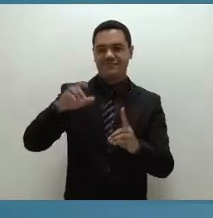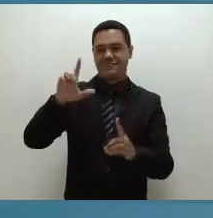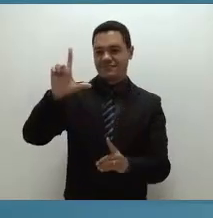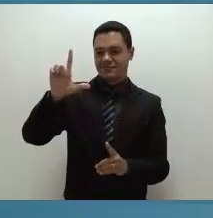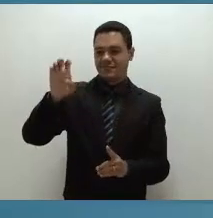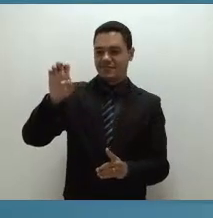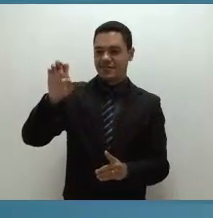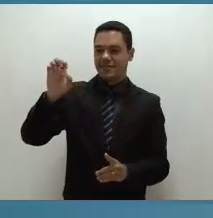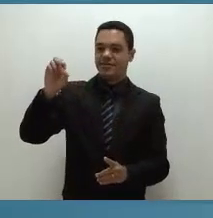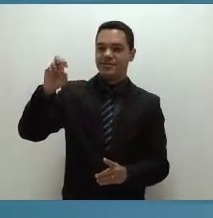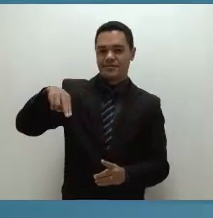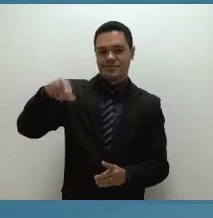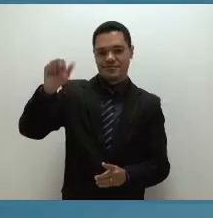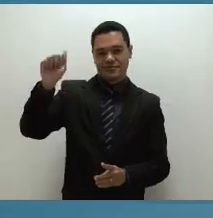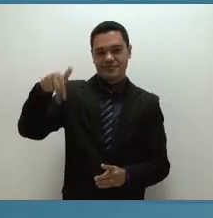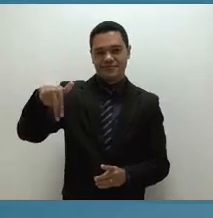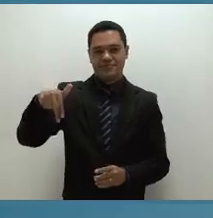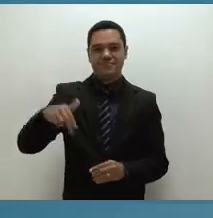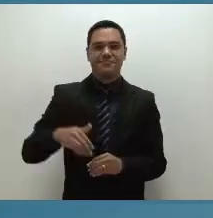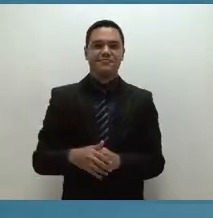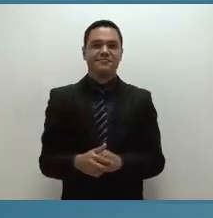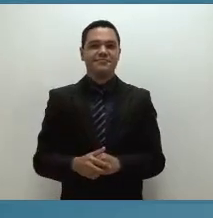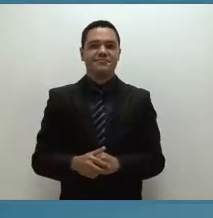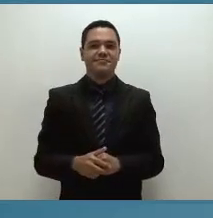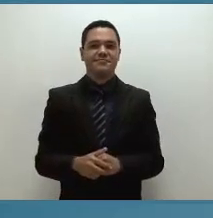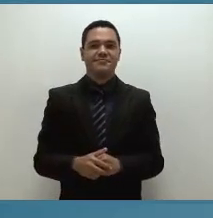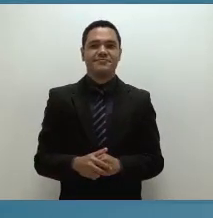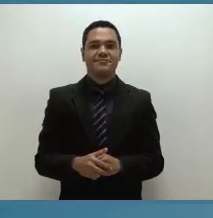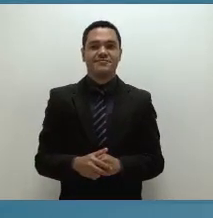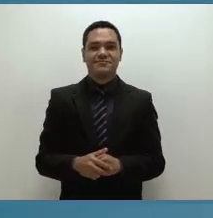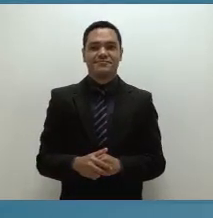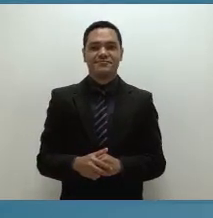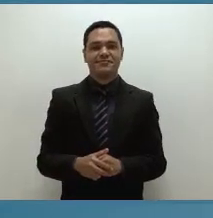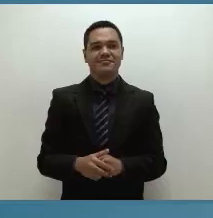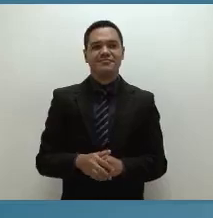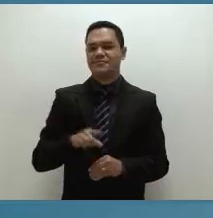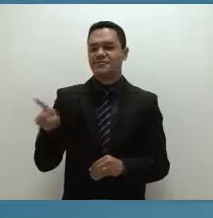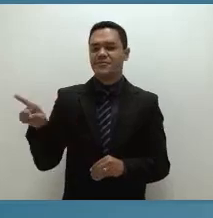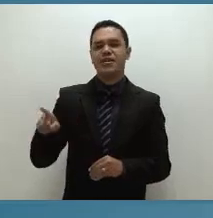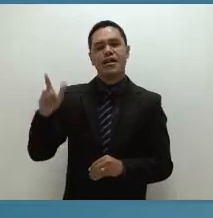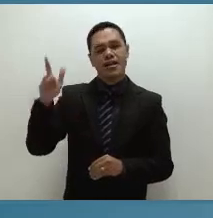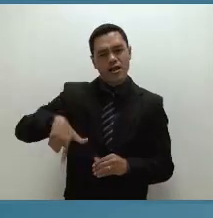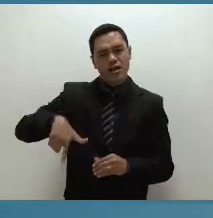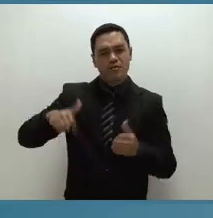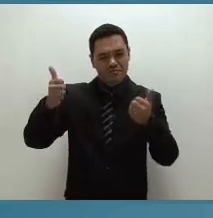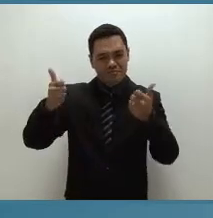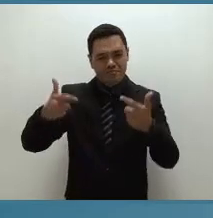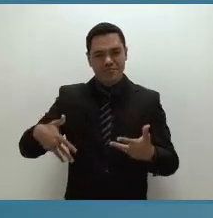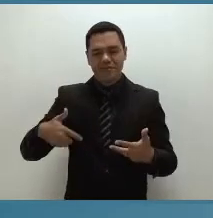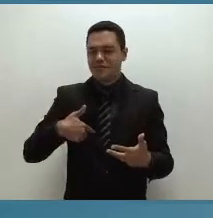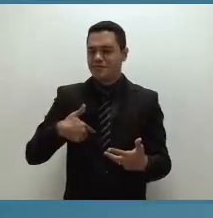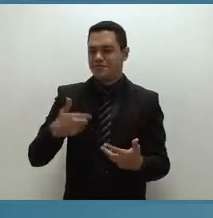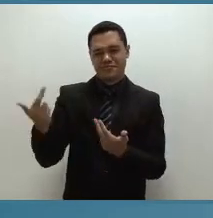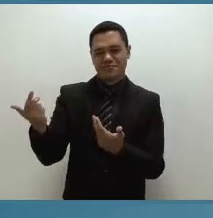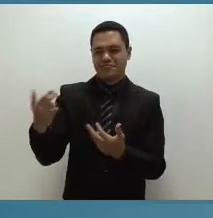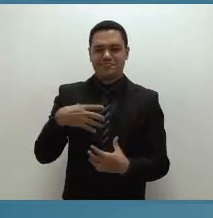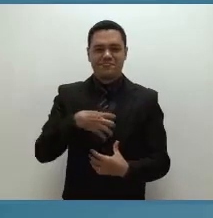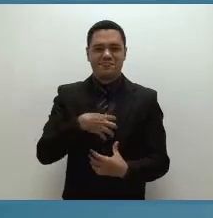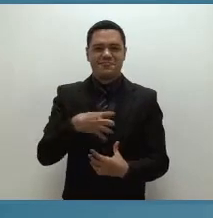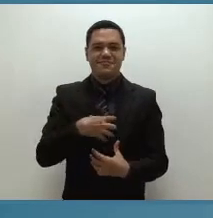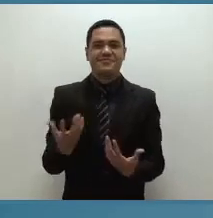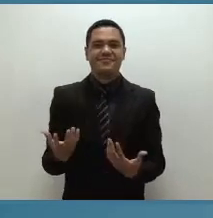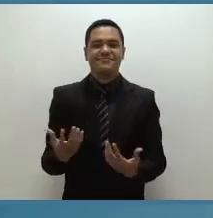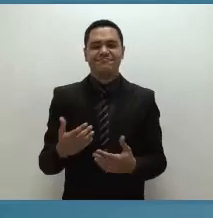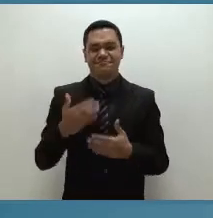Márcio Castro se manifestou, ratificou totalmente as suas palavras. Agradecer o